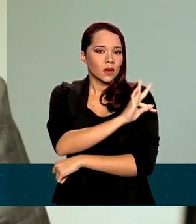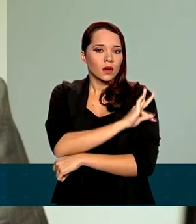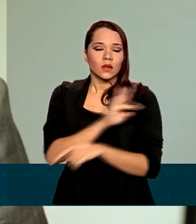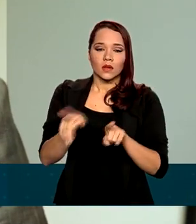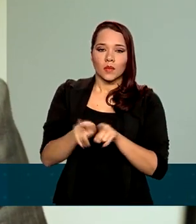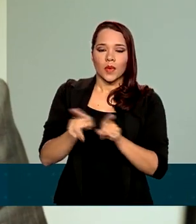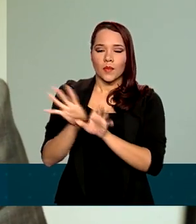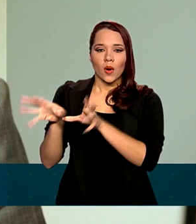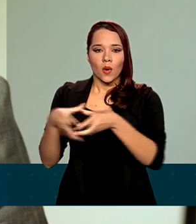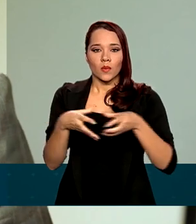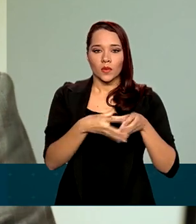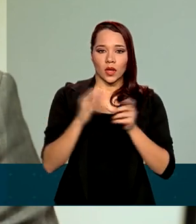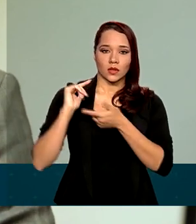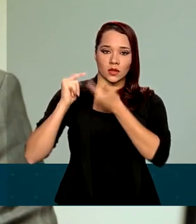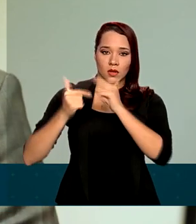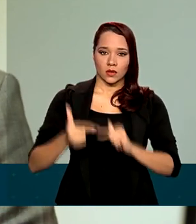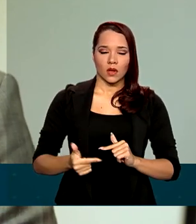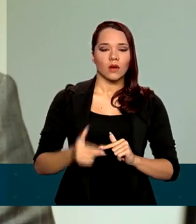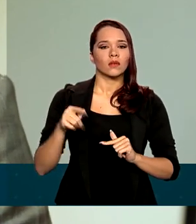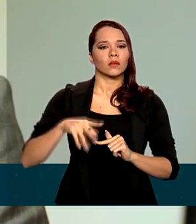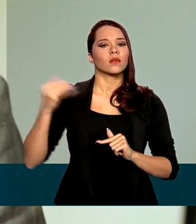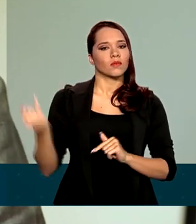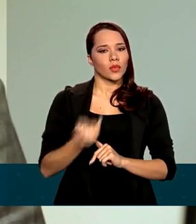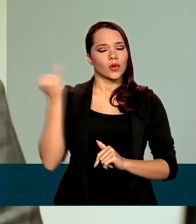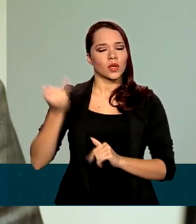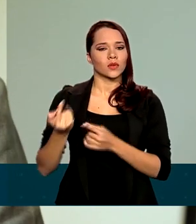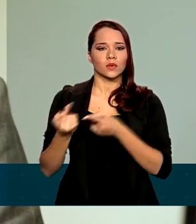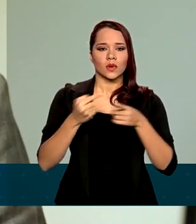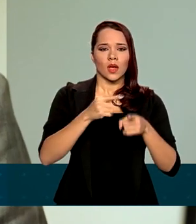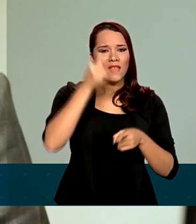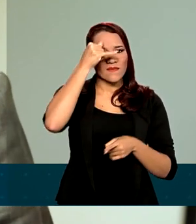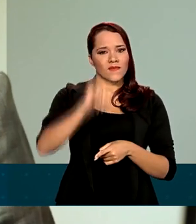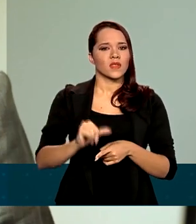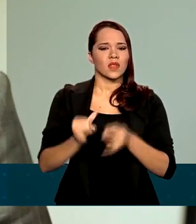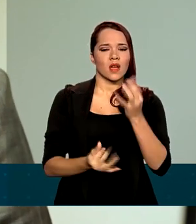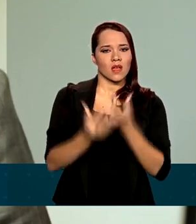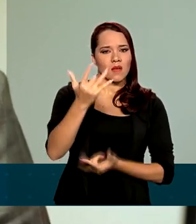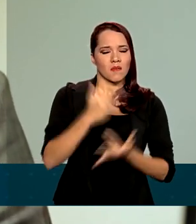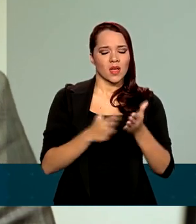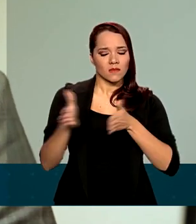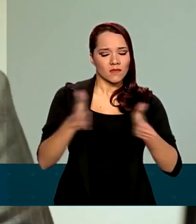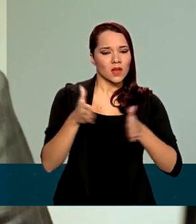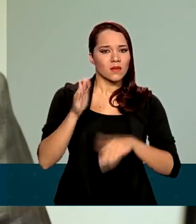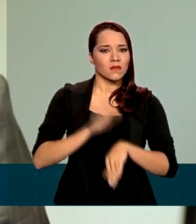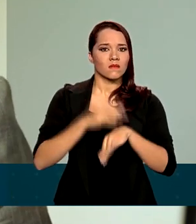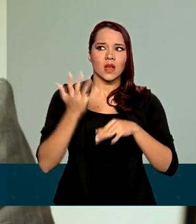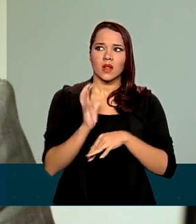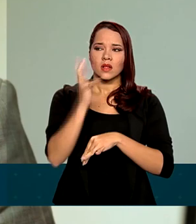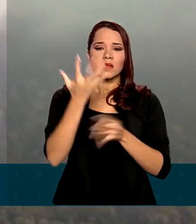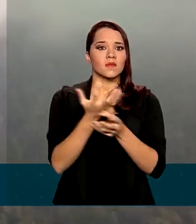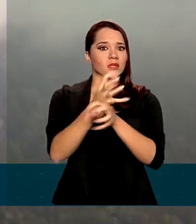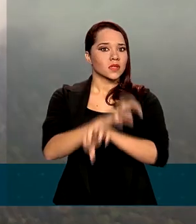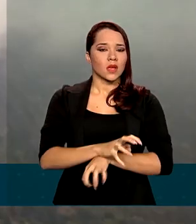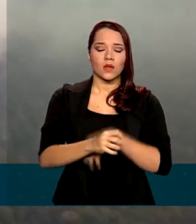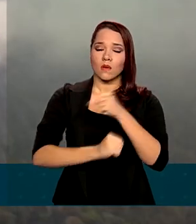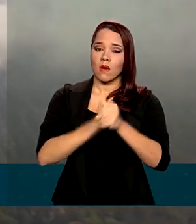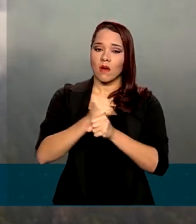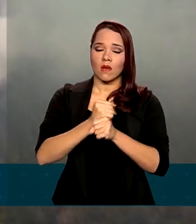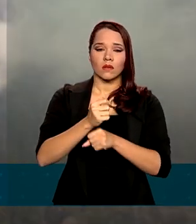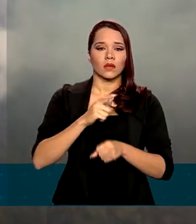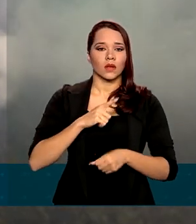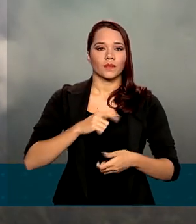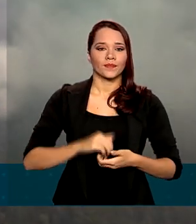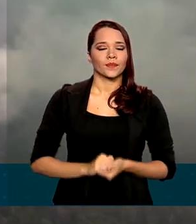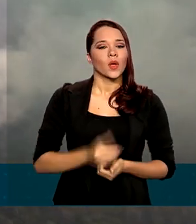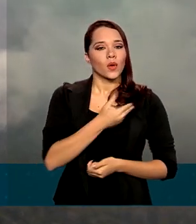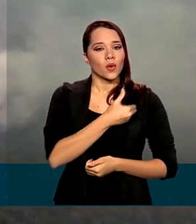as comunidades tradicionais. Isso é importante no combate às queimadas nesse período mais seco que todos os anos ocorre. O governo federal